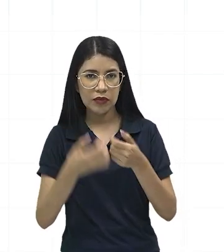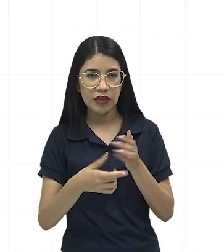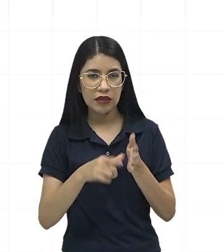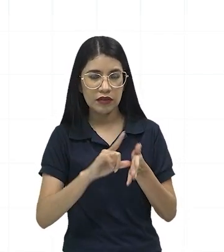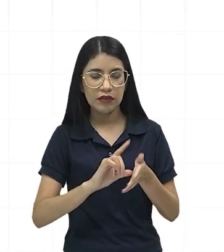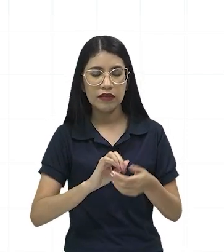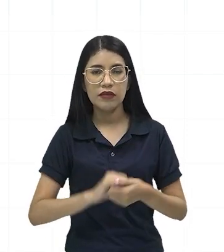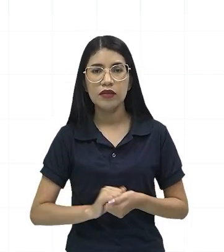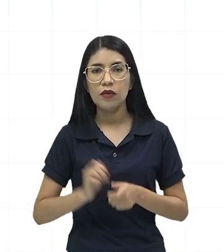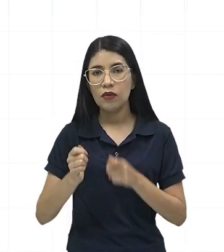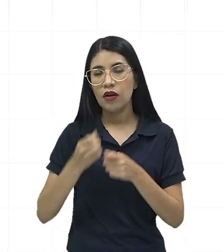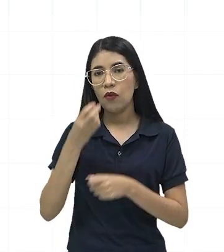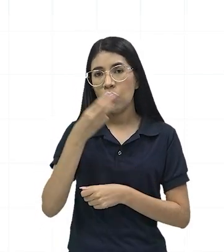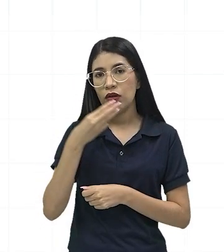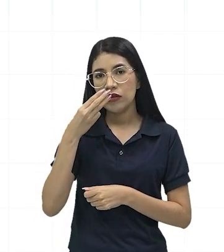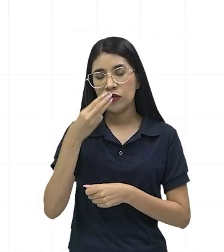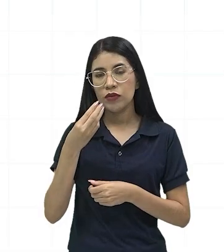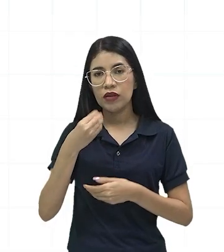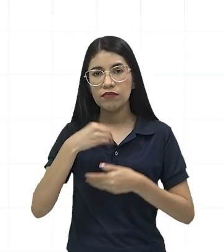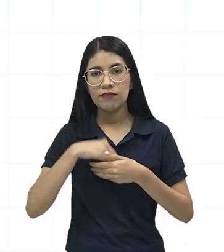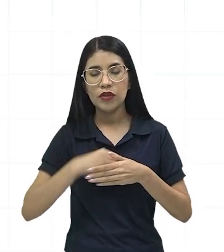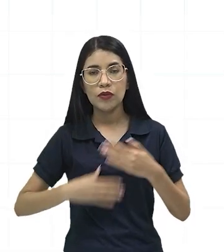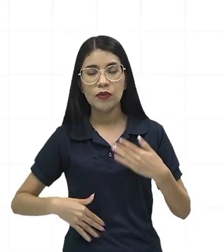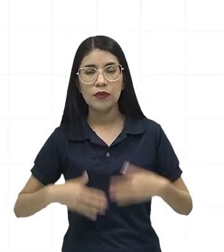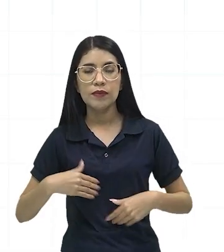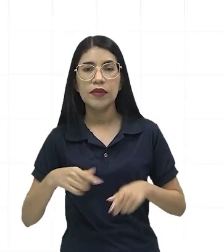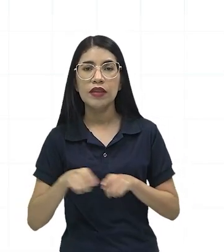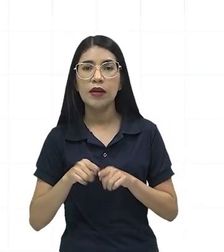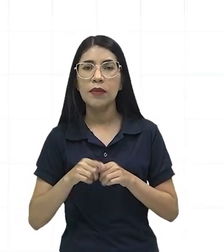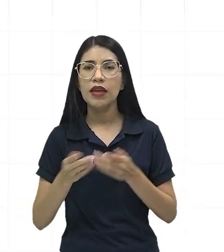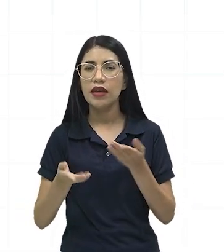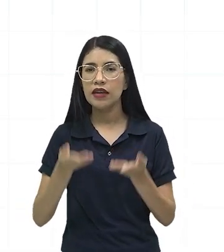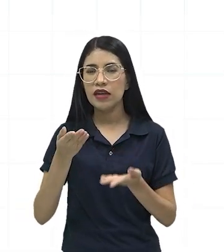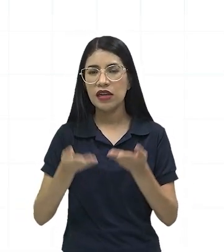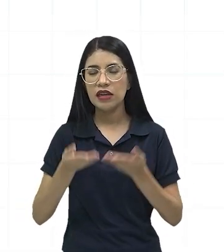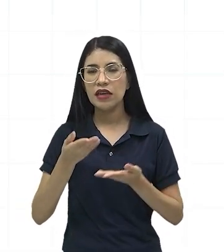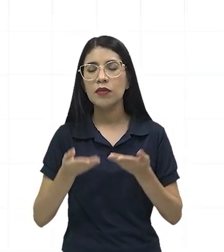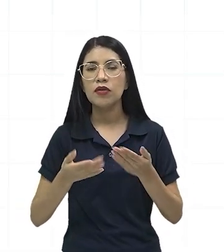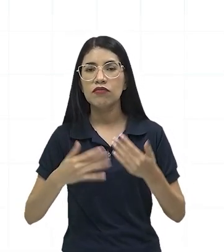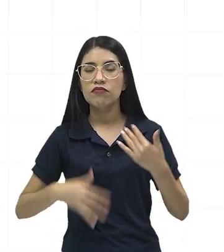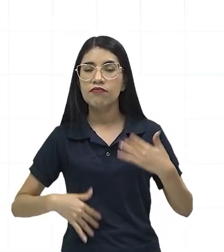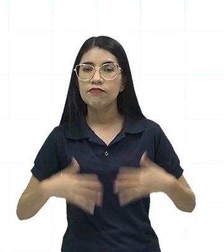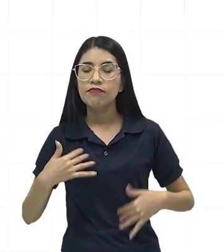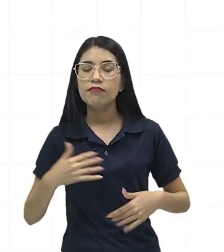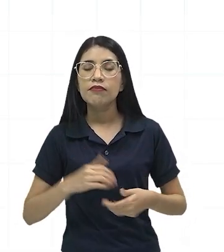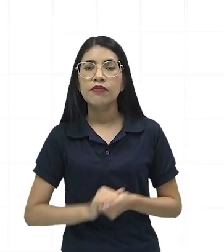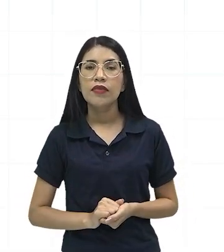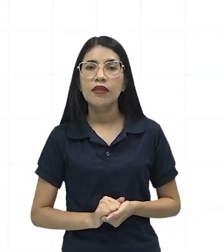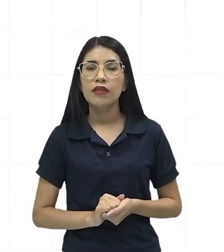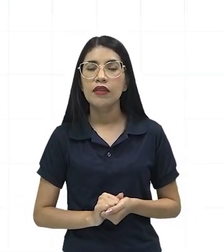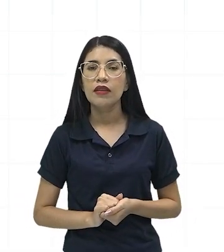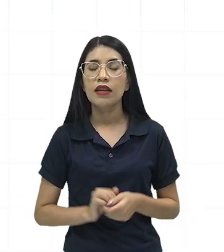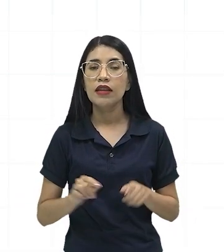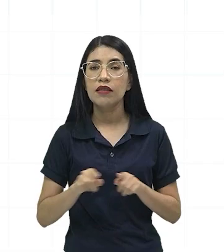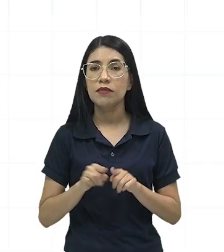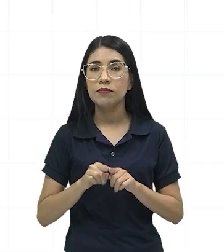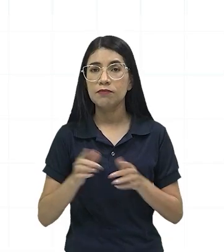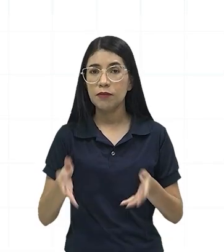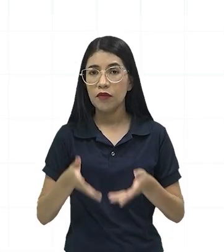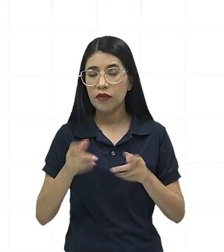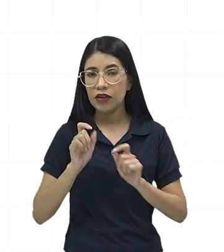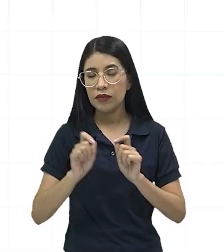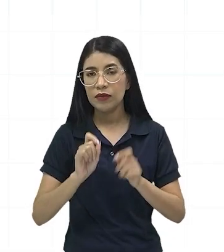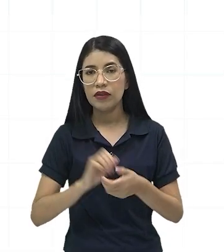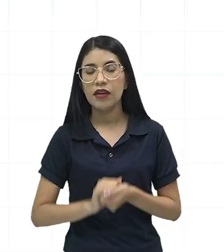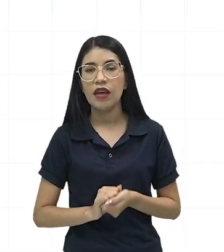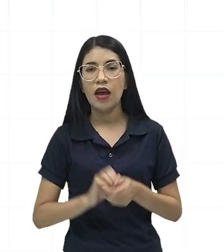para vocês, o controle do açúcar no organismo. Garantem o equilíbrio do nosso organismo, promovendo dessa maneira o que a